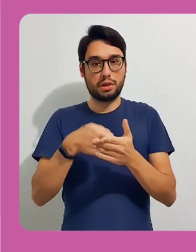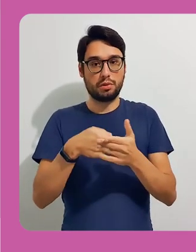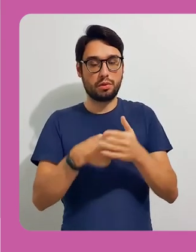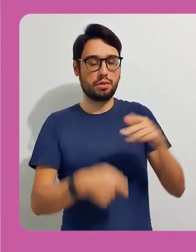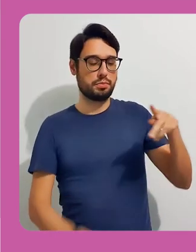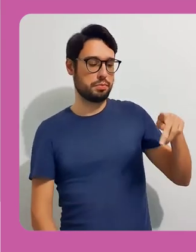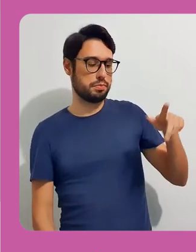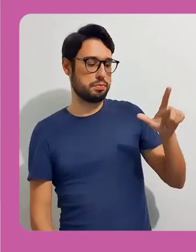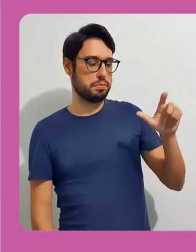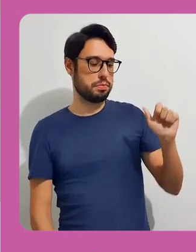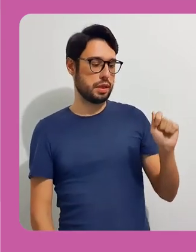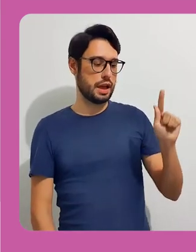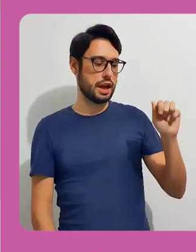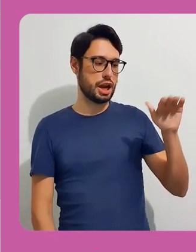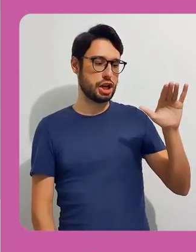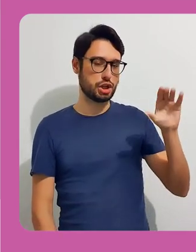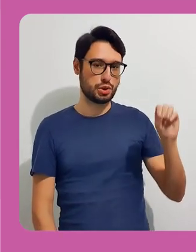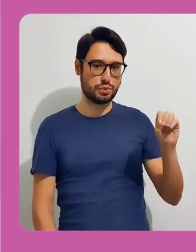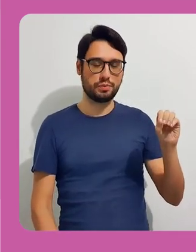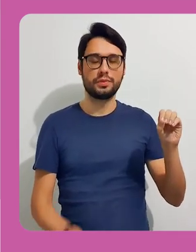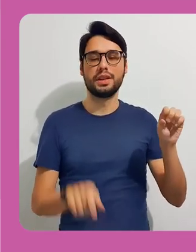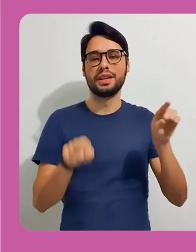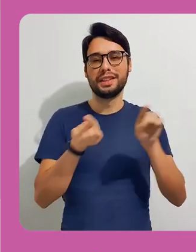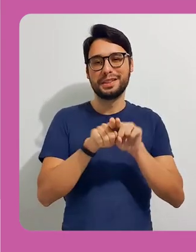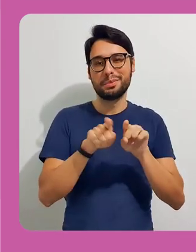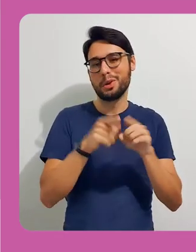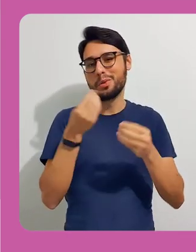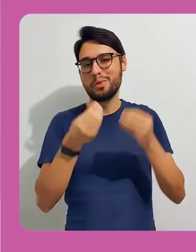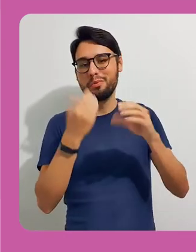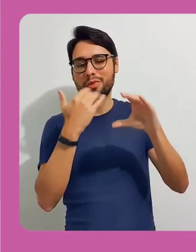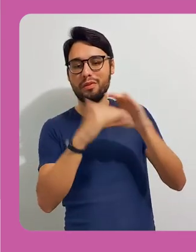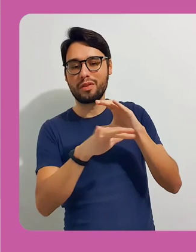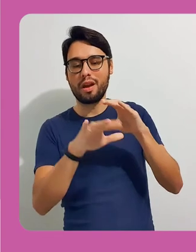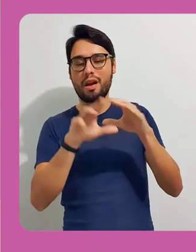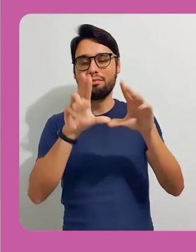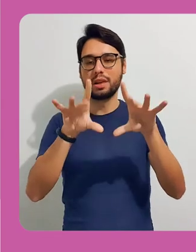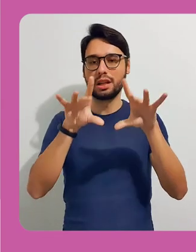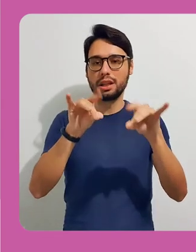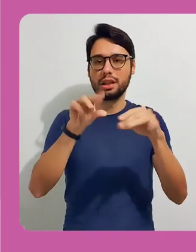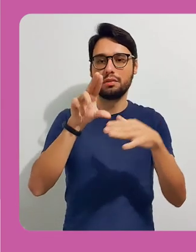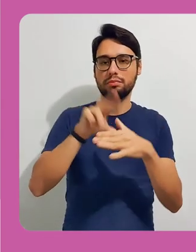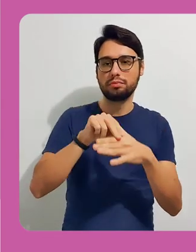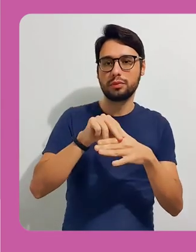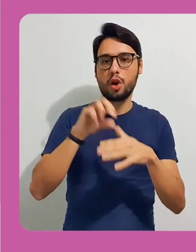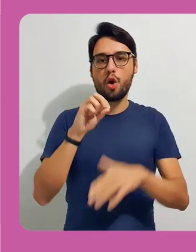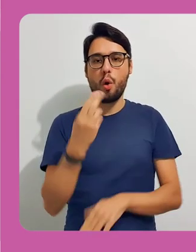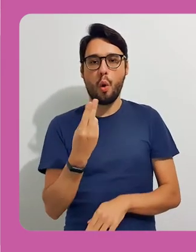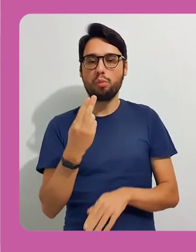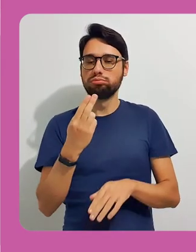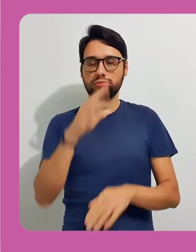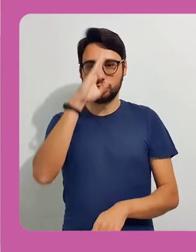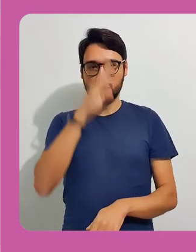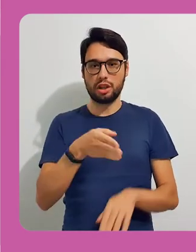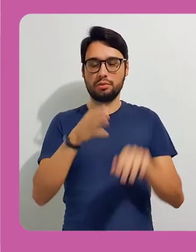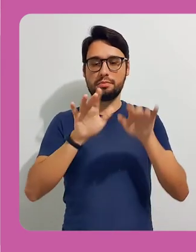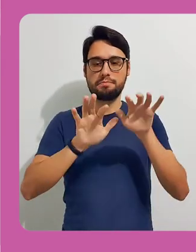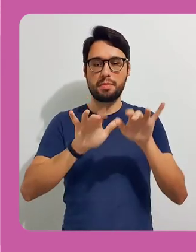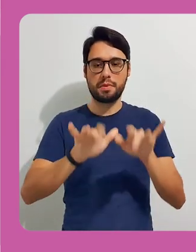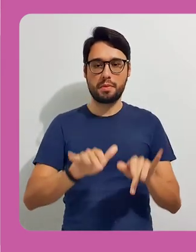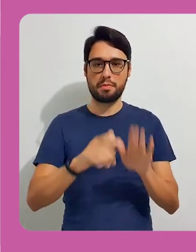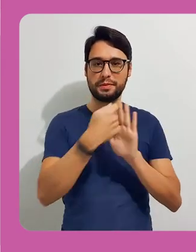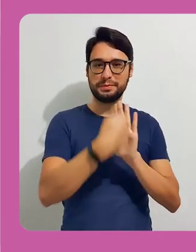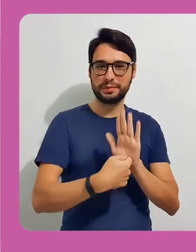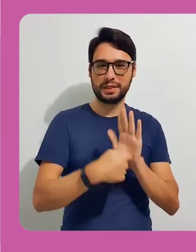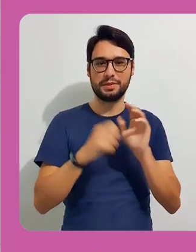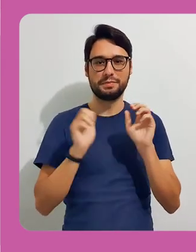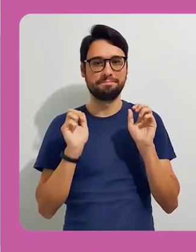a tarefa então como eu marquei lá o do plágio aparece isso aqui é obrigatório marcar que eu não fiz plágio o